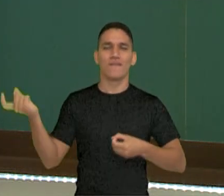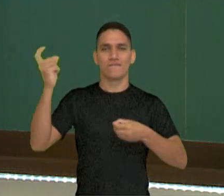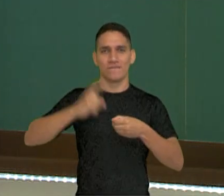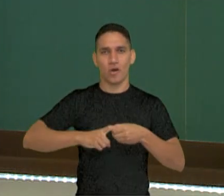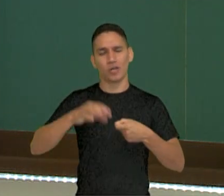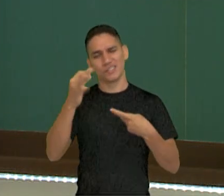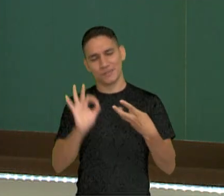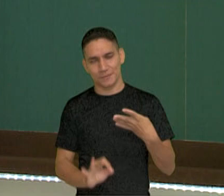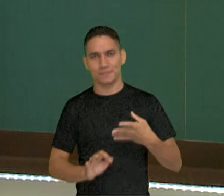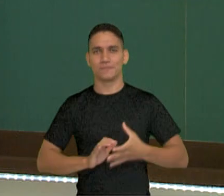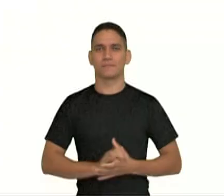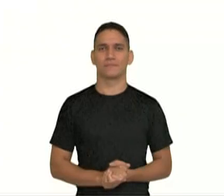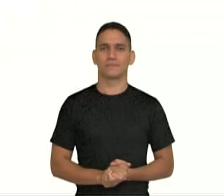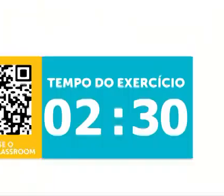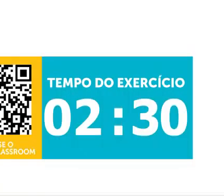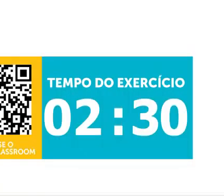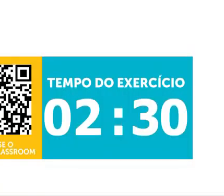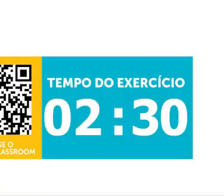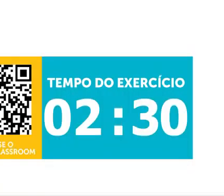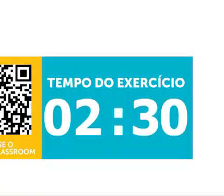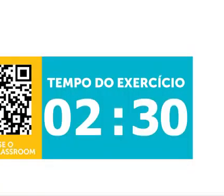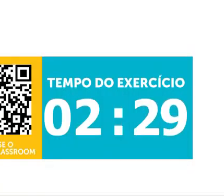para fazermos a correção.